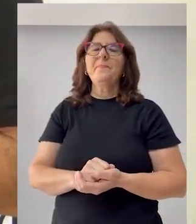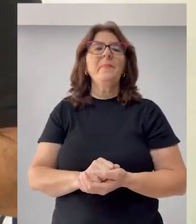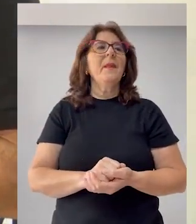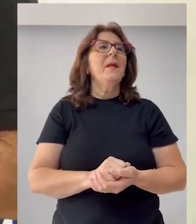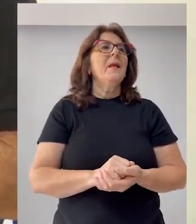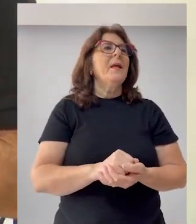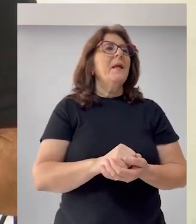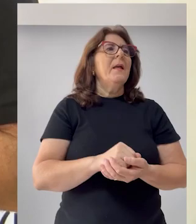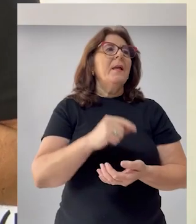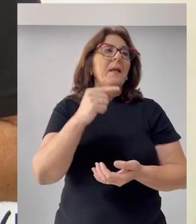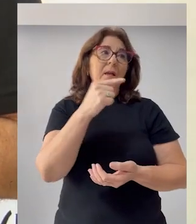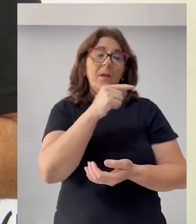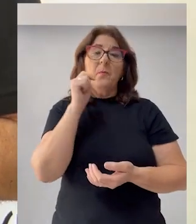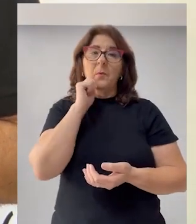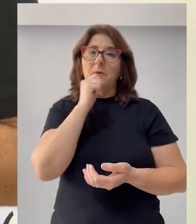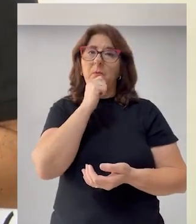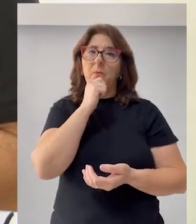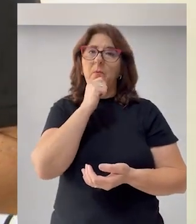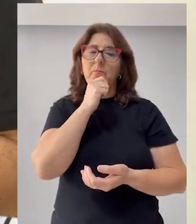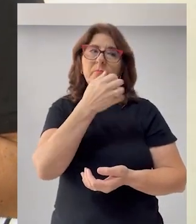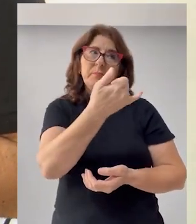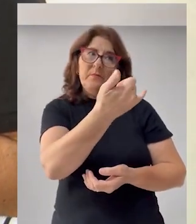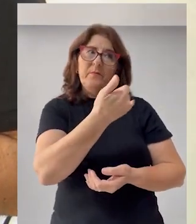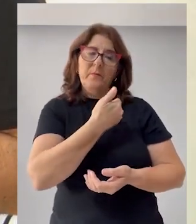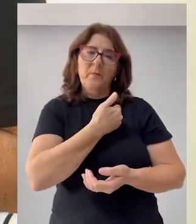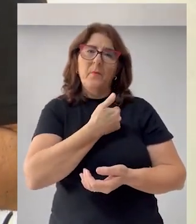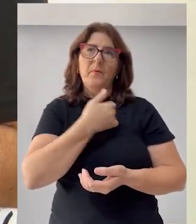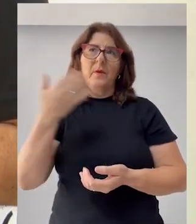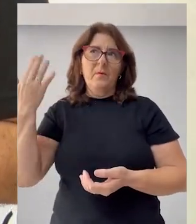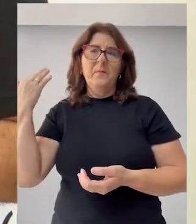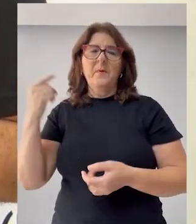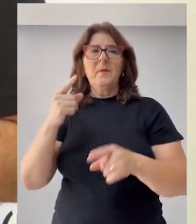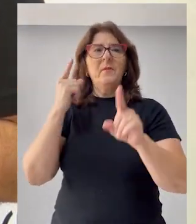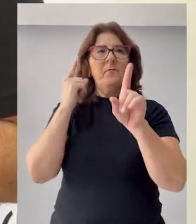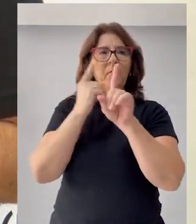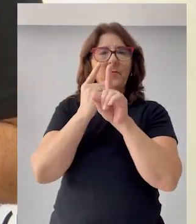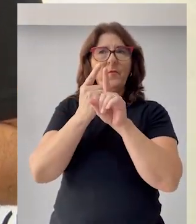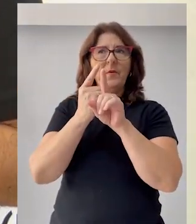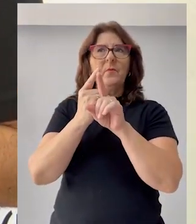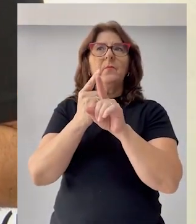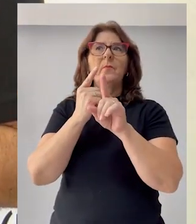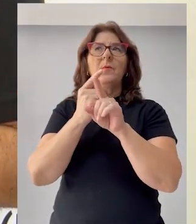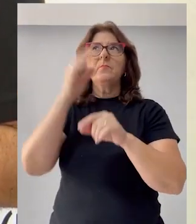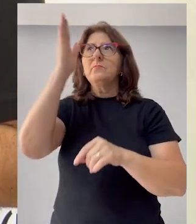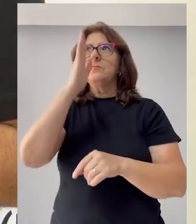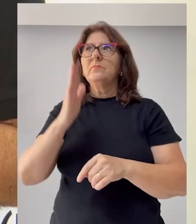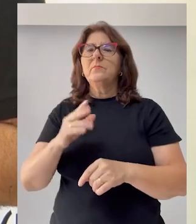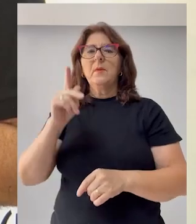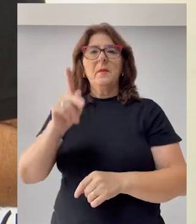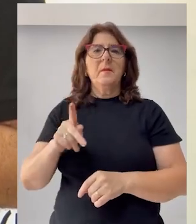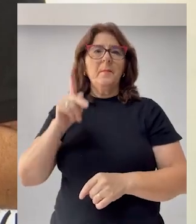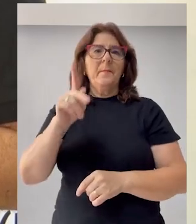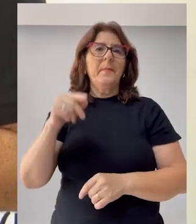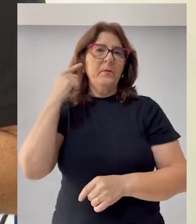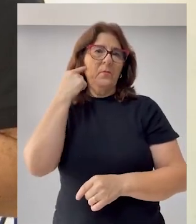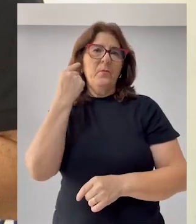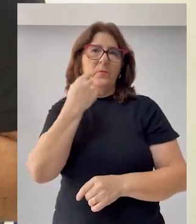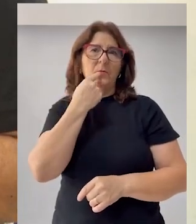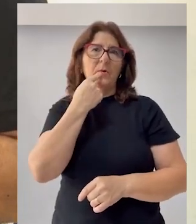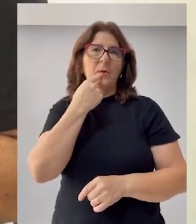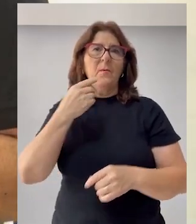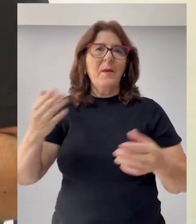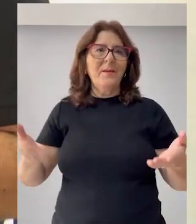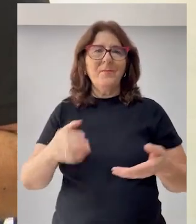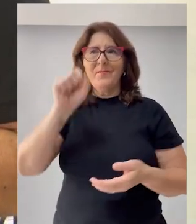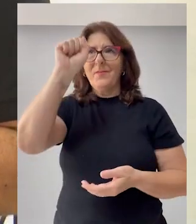o Antônio partilhou comigo, ele esteve recentemente no encontro nacional da Pastoral do Surdo, que essa iniciativa do Regional Sul